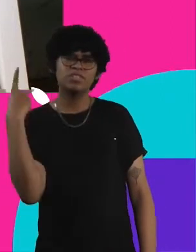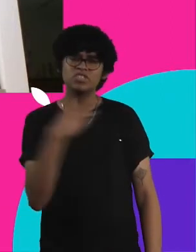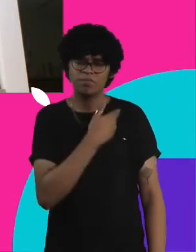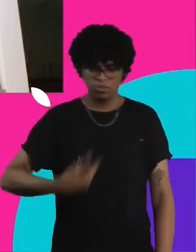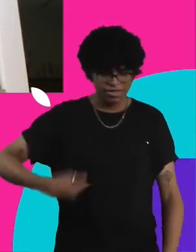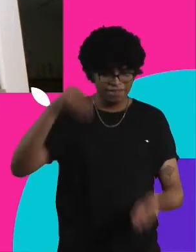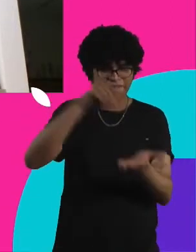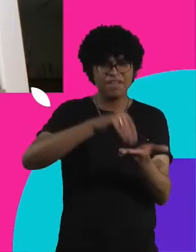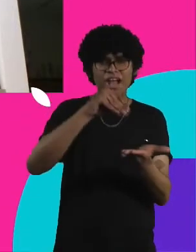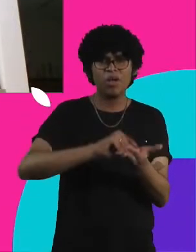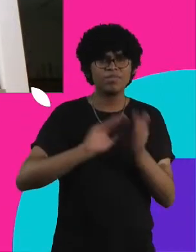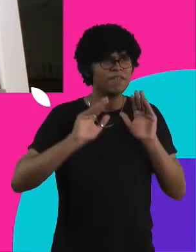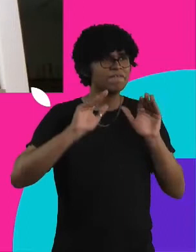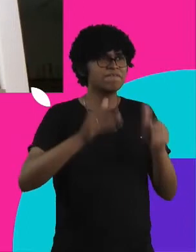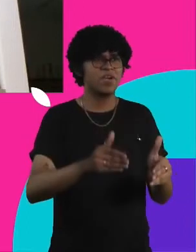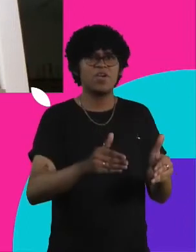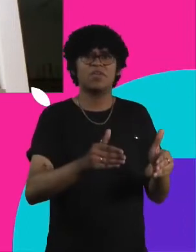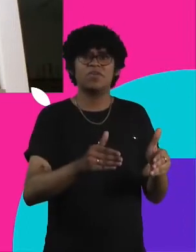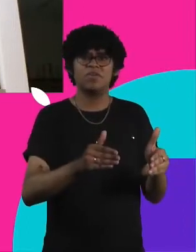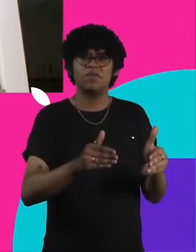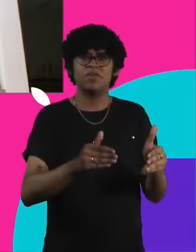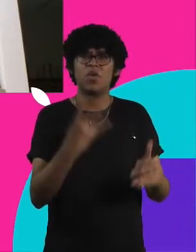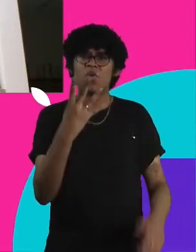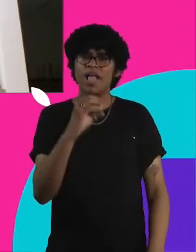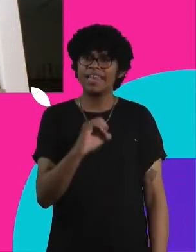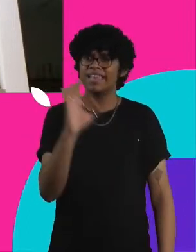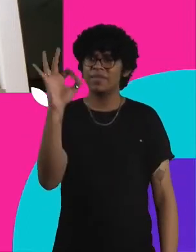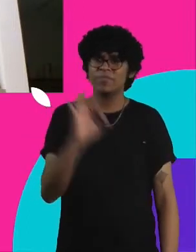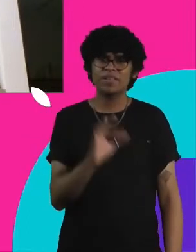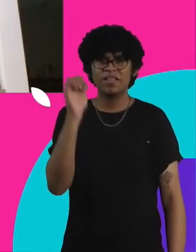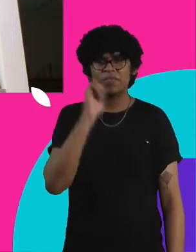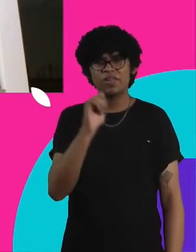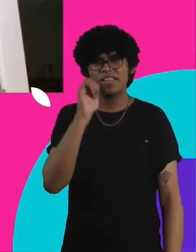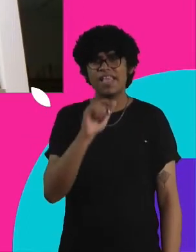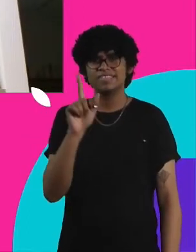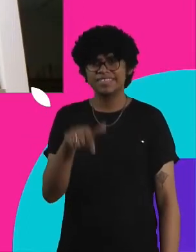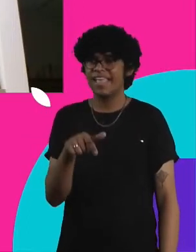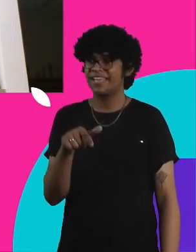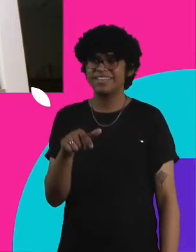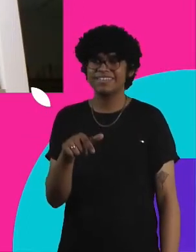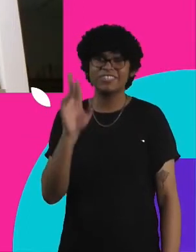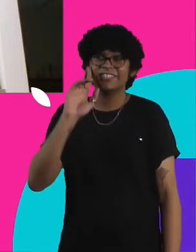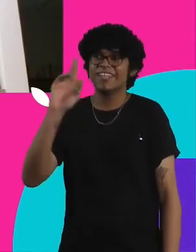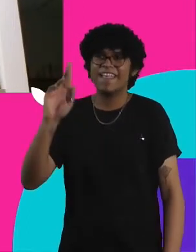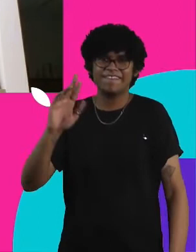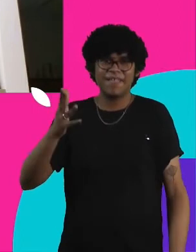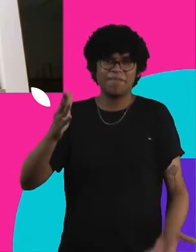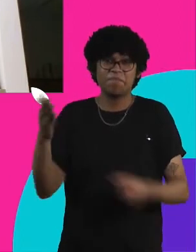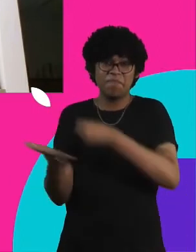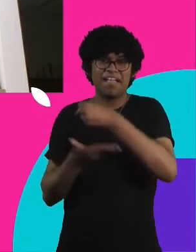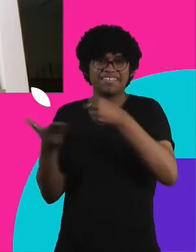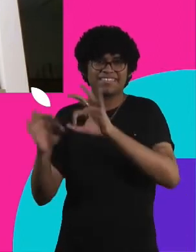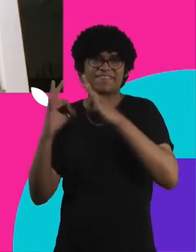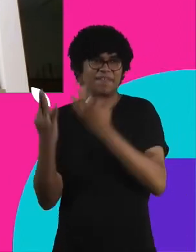pública que considere que nós temos 40% de mulheres que sustentam a família com seu negócio, que nós temos